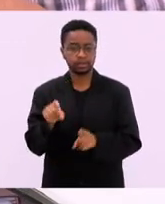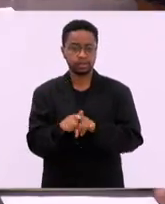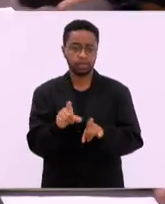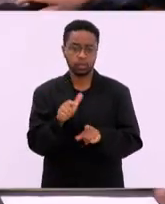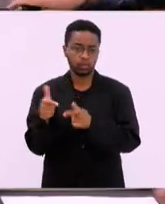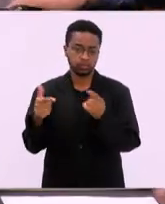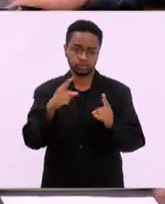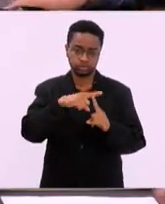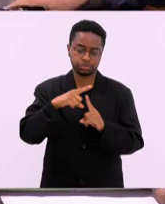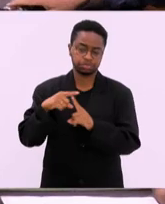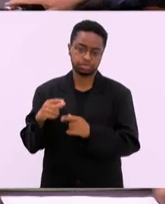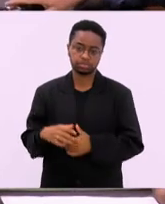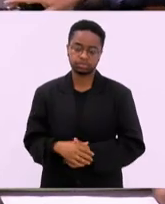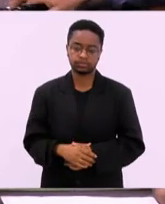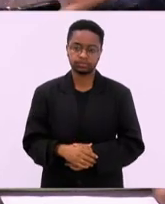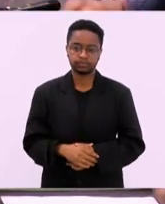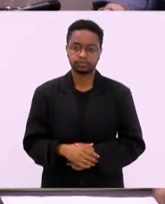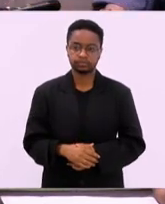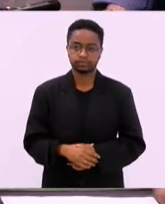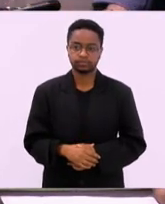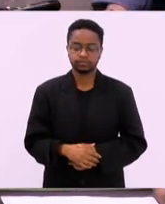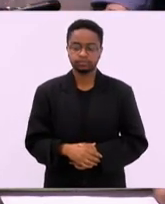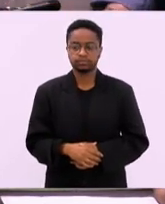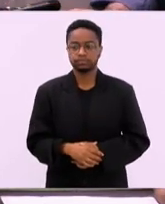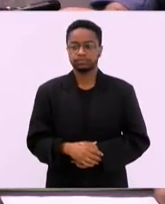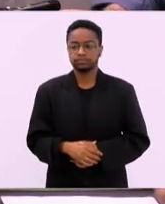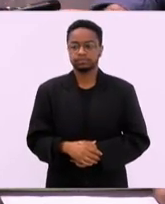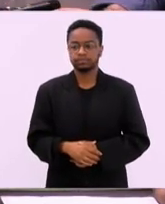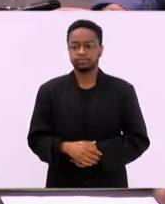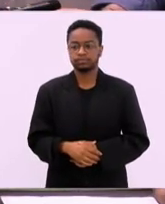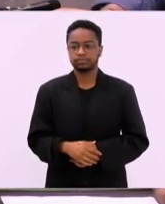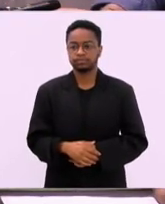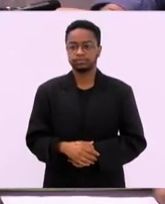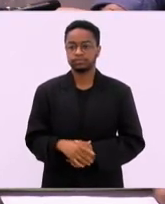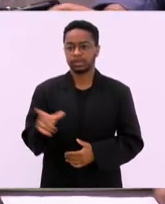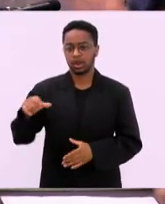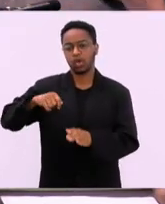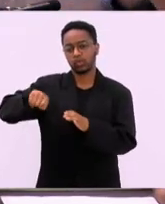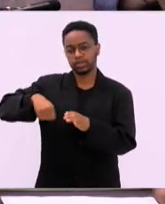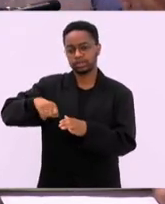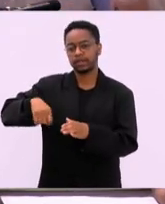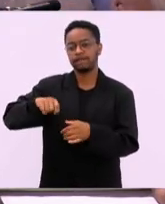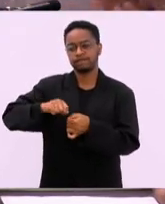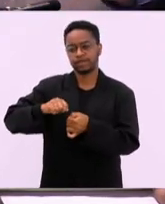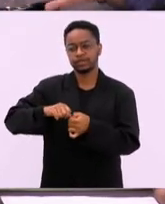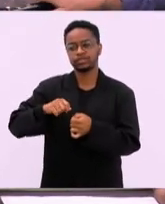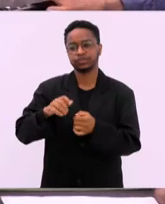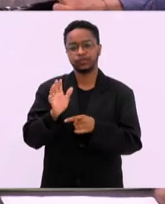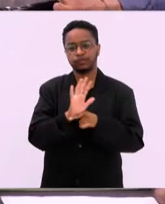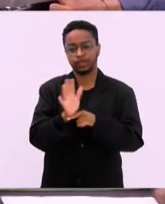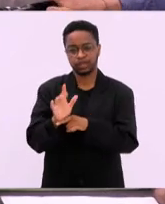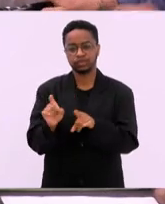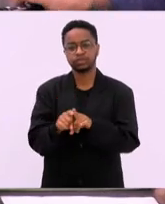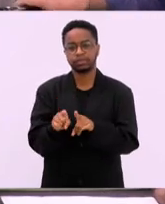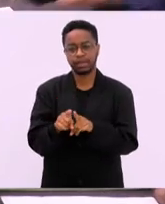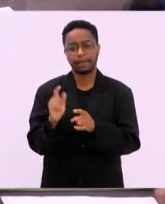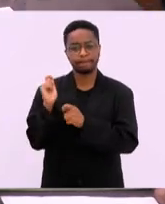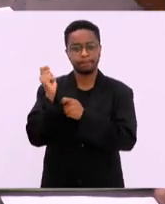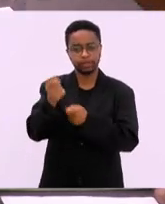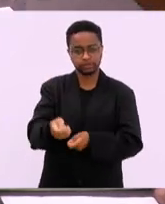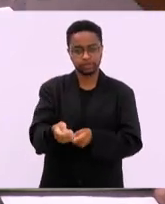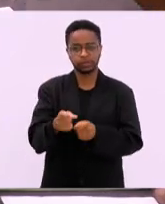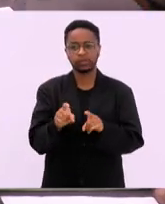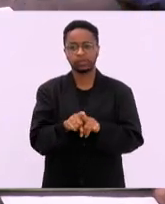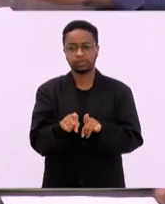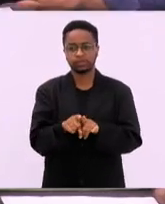muito. Presidente... Agora, você já é cozinheiro, tem feito uns vídeos nas redes pescador sociais cozinhando. Também. Sou pescador. Pescador, cozinheiro.